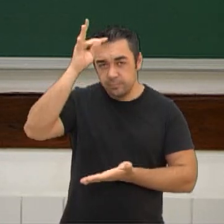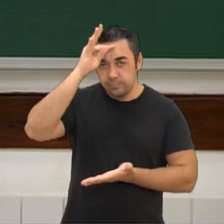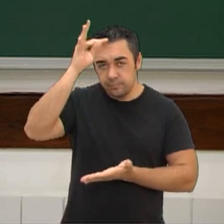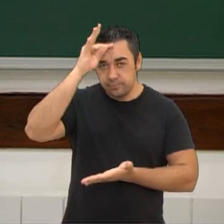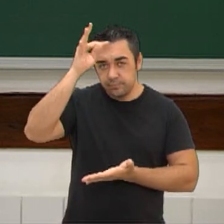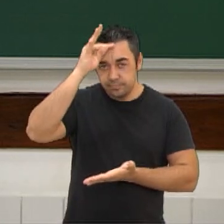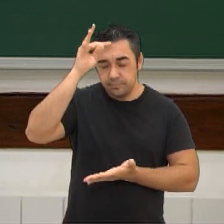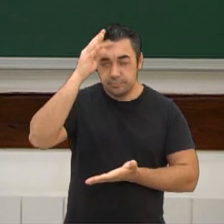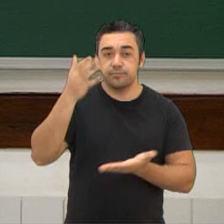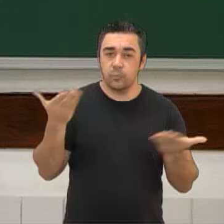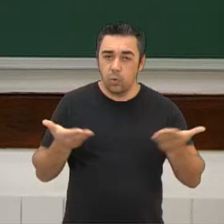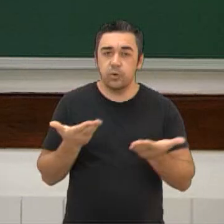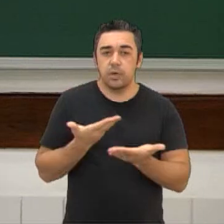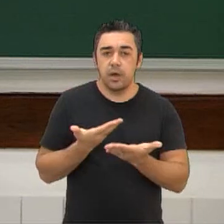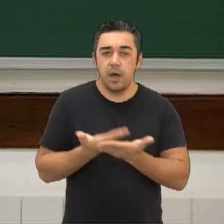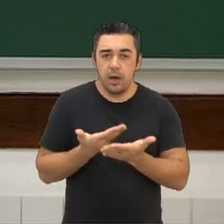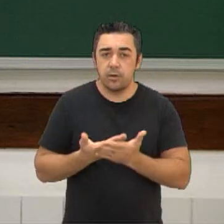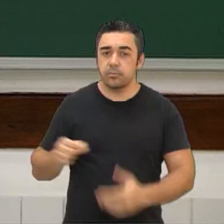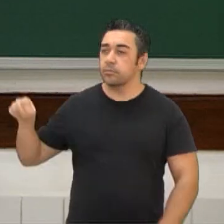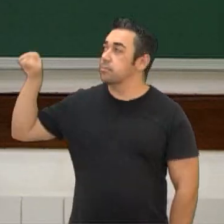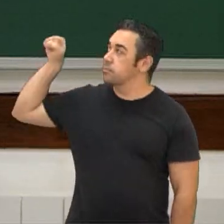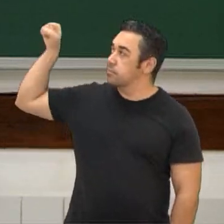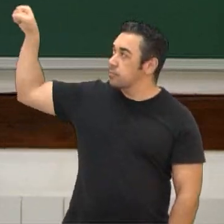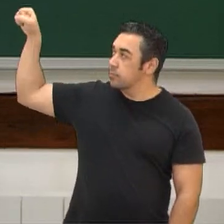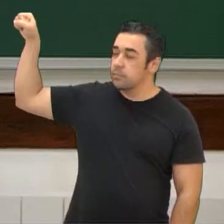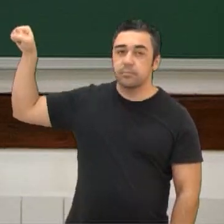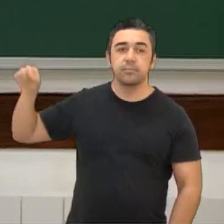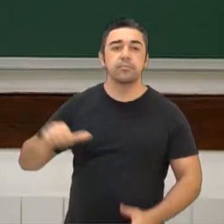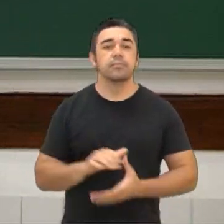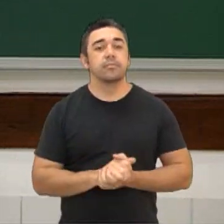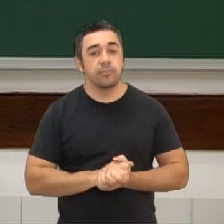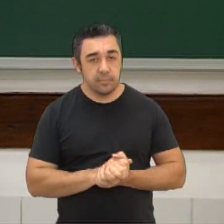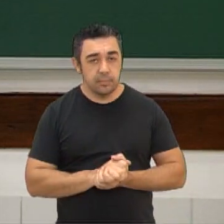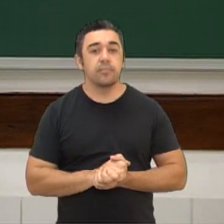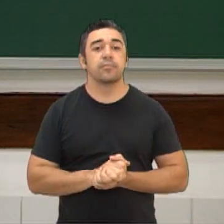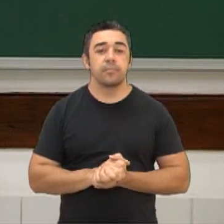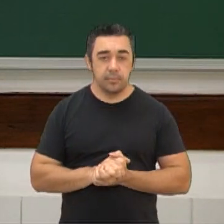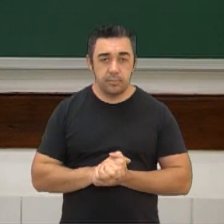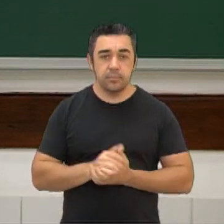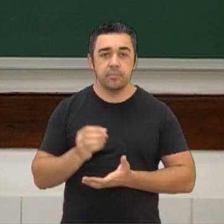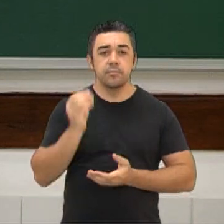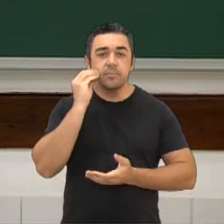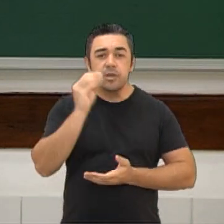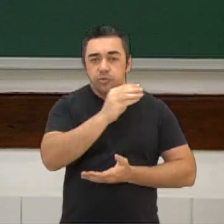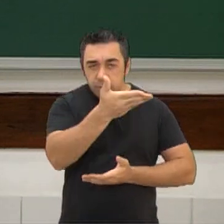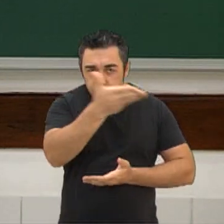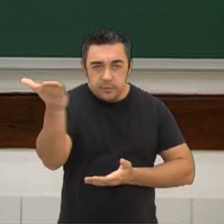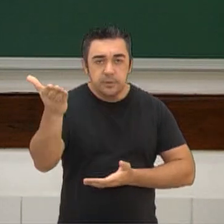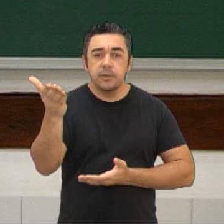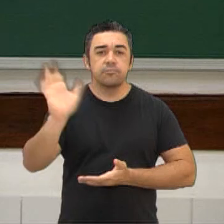intérprete, interpretando a aula de hoje. Toca aqui, Tiago! Valeu, garoto! Um beijo no